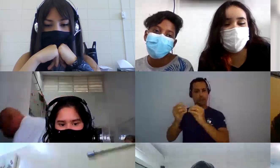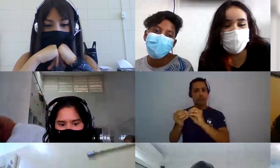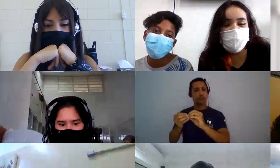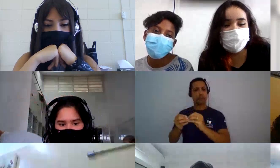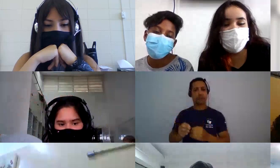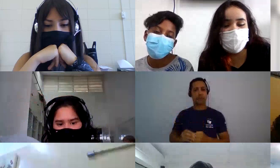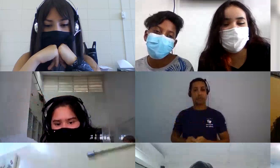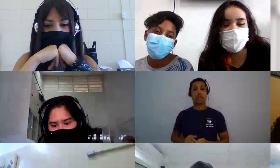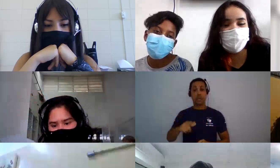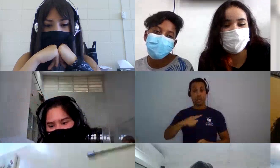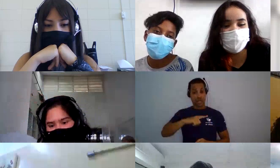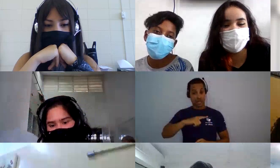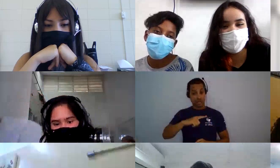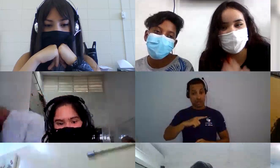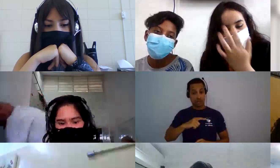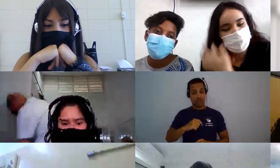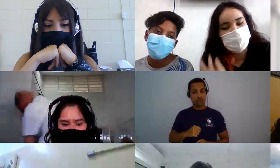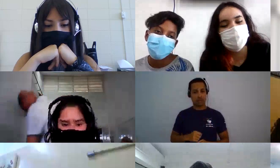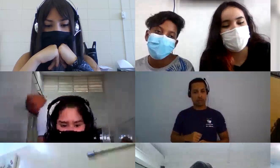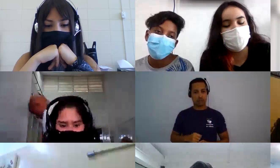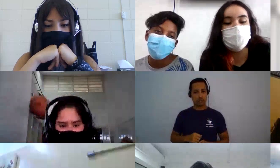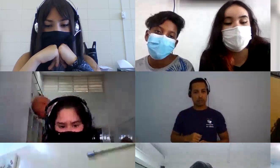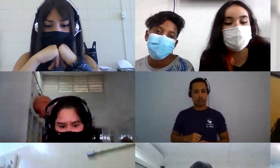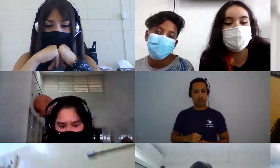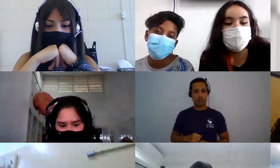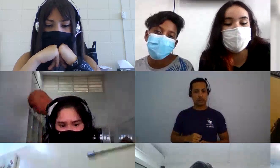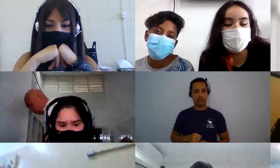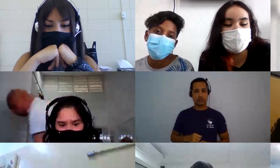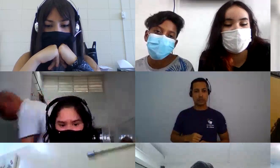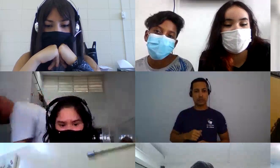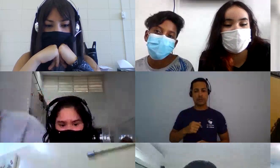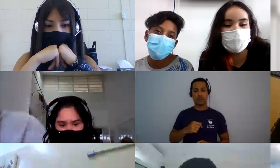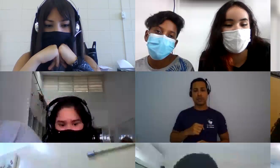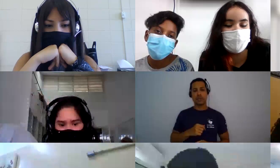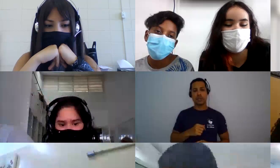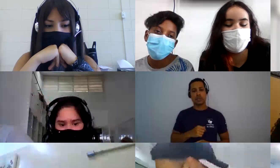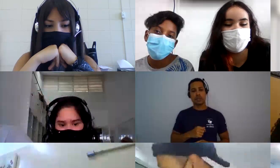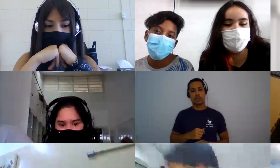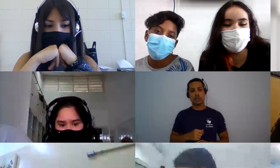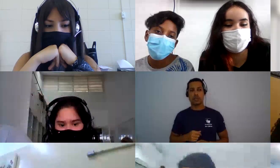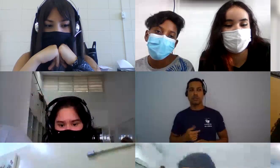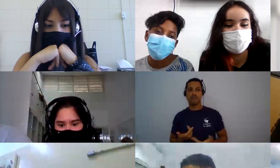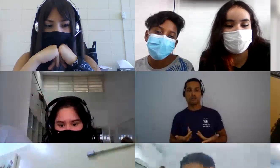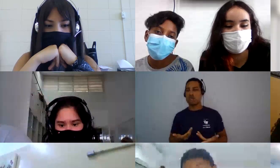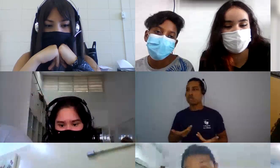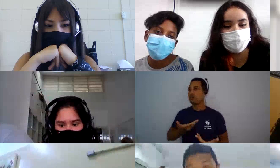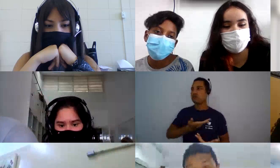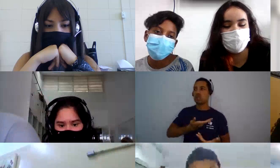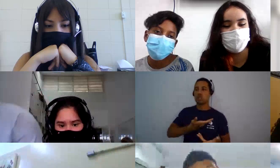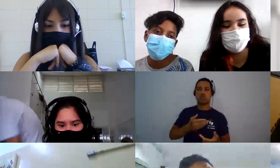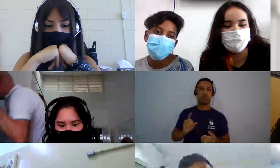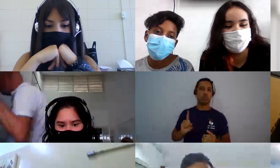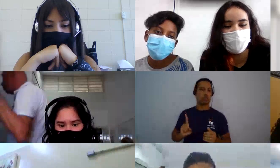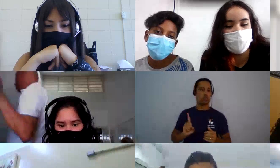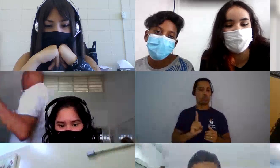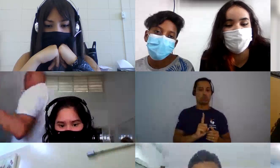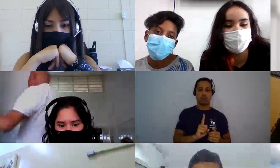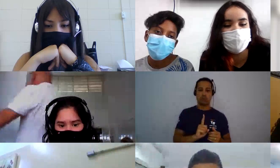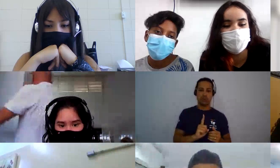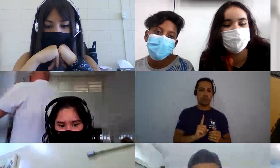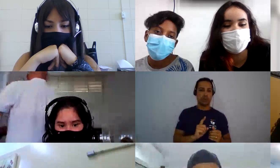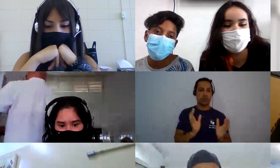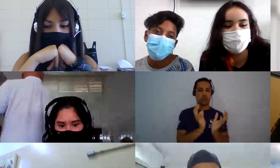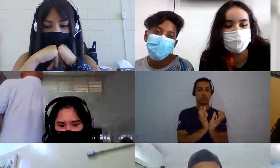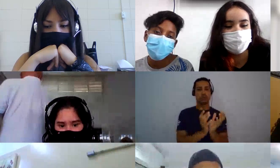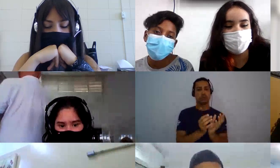Tem? Tem. Isso? Eu não ando muito com menino, então é principalmente com os meninos. Então, é mais